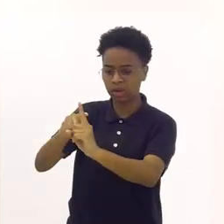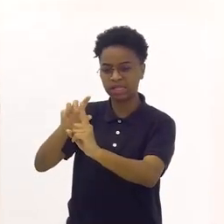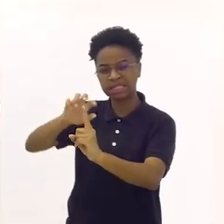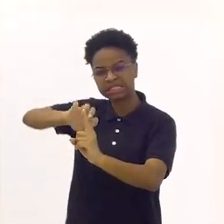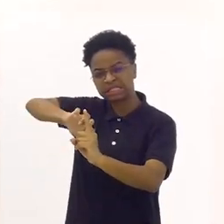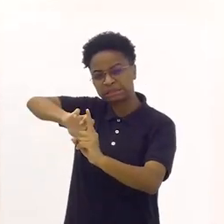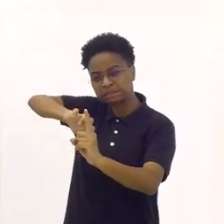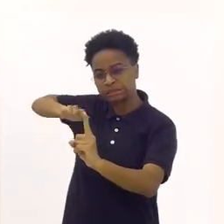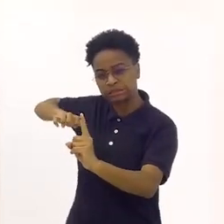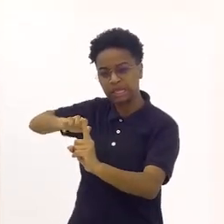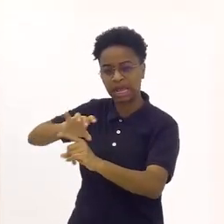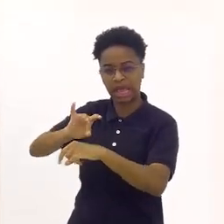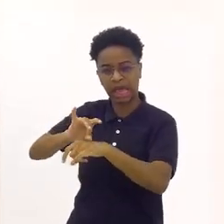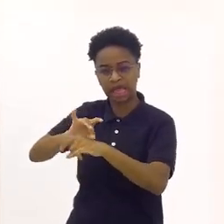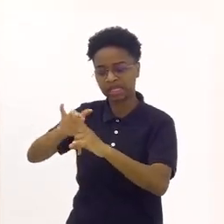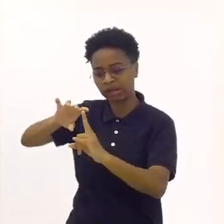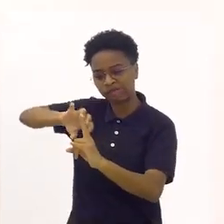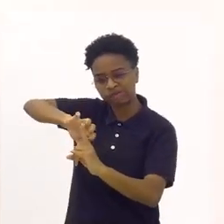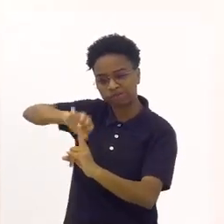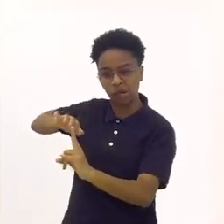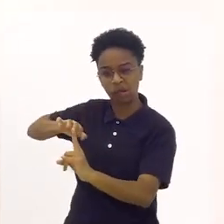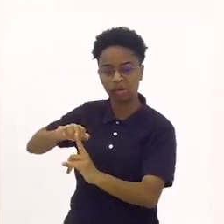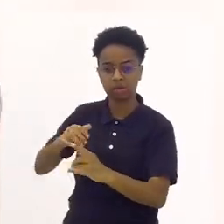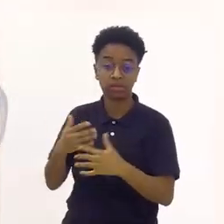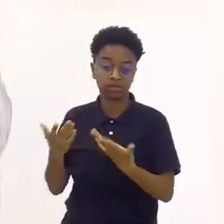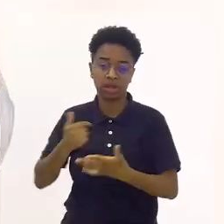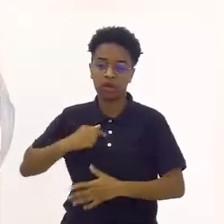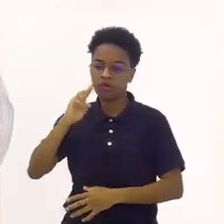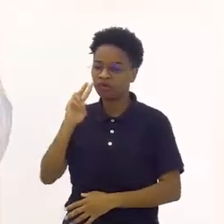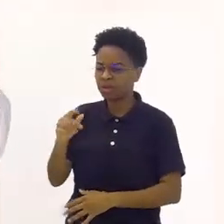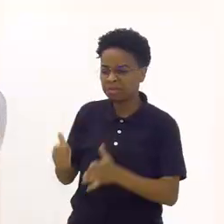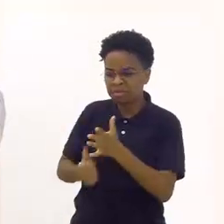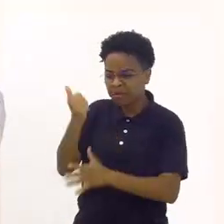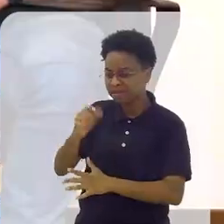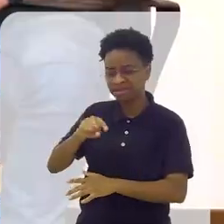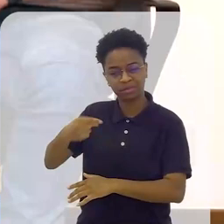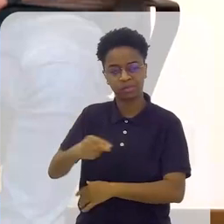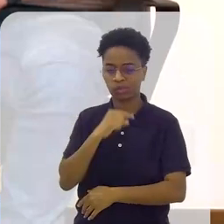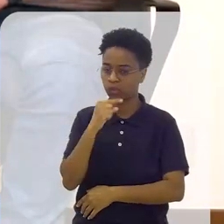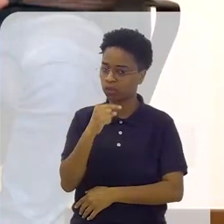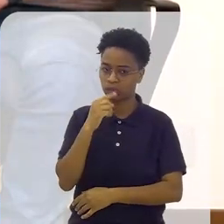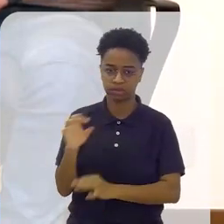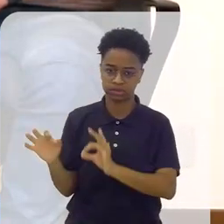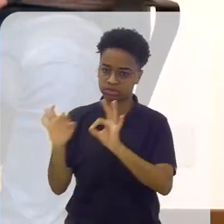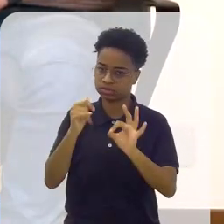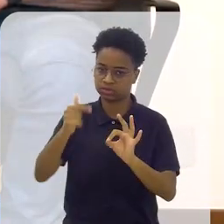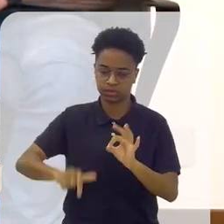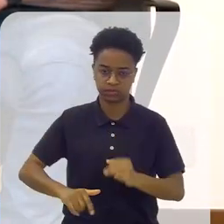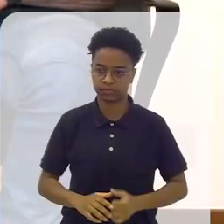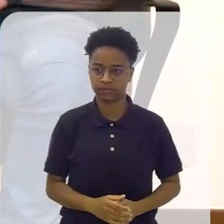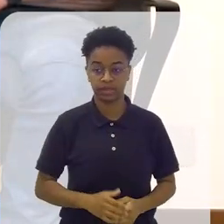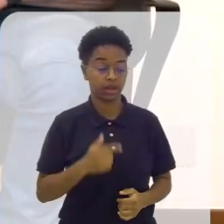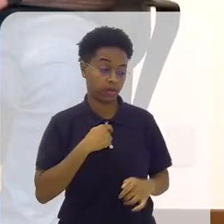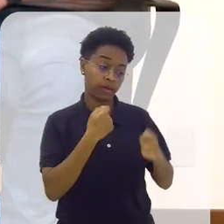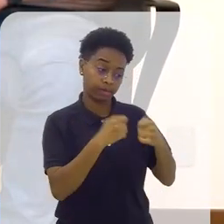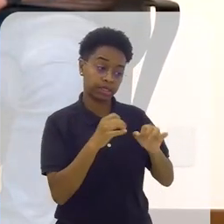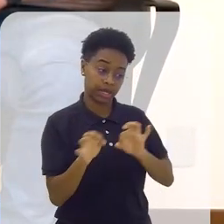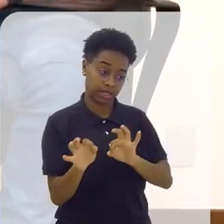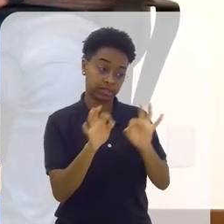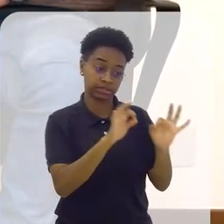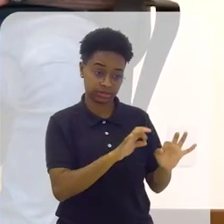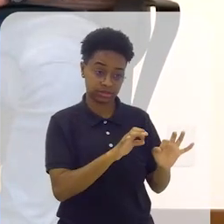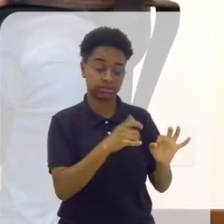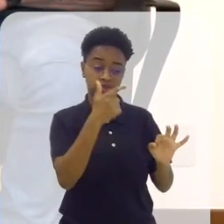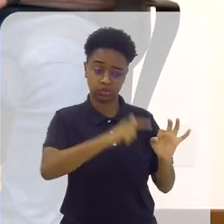ele tira pedaço da carne. Então ali... Eu vi a primeira cena e não vi mais. Não, não consegui ver. Eu tive